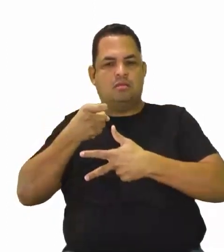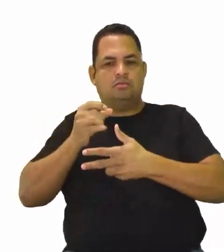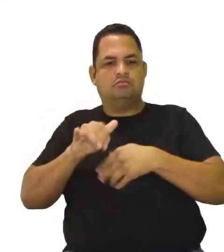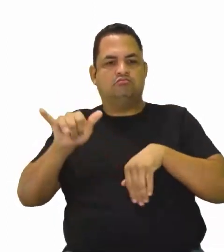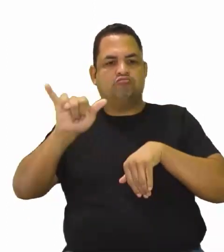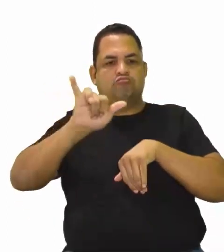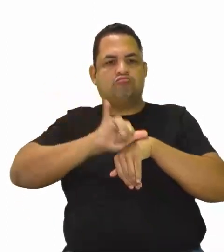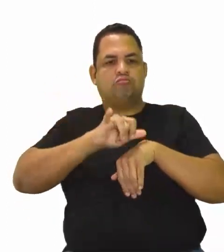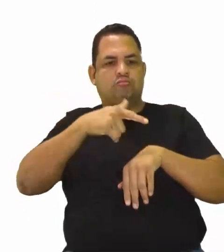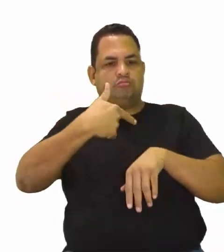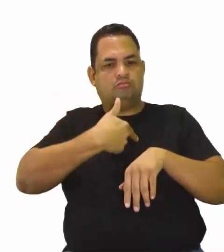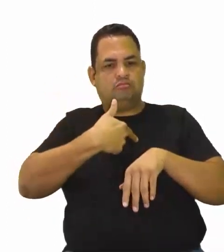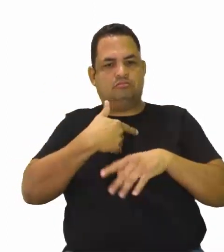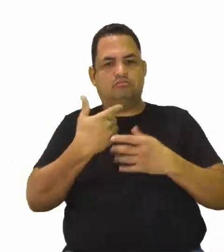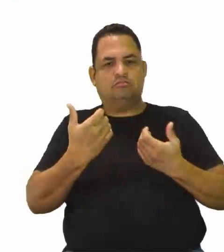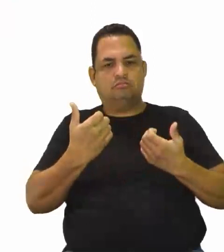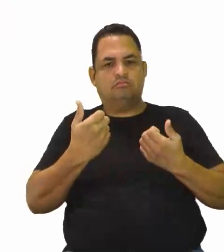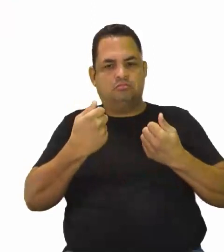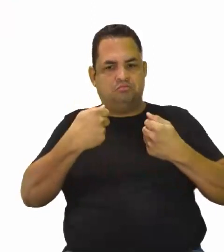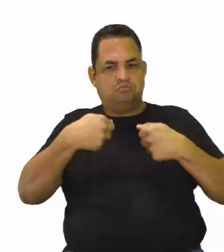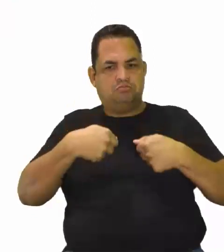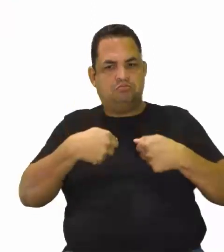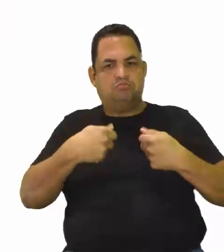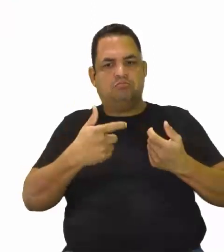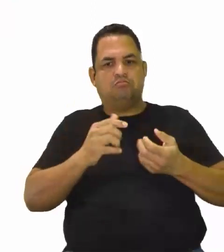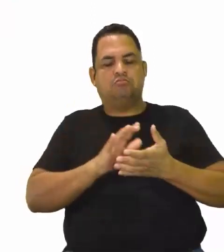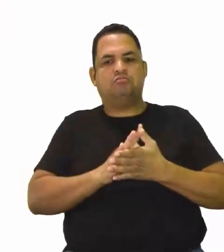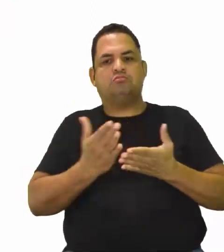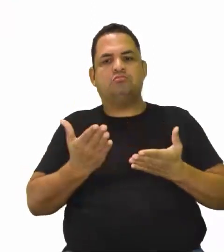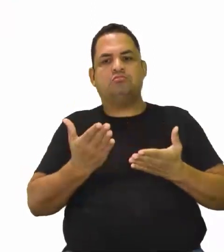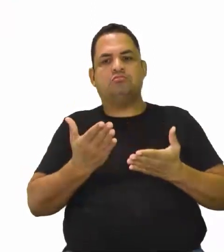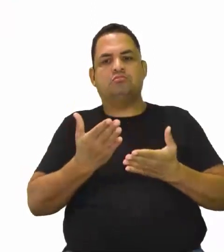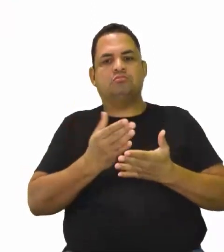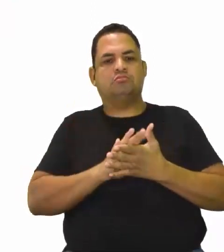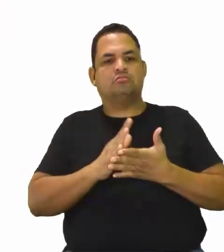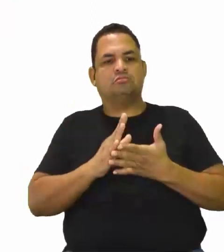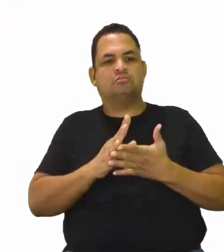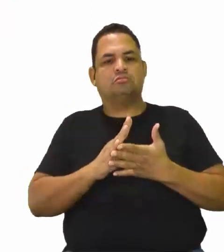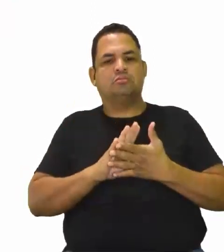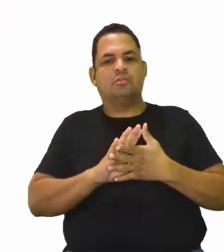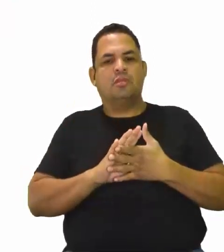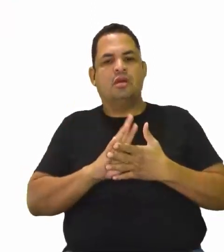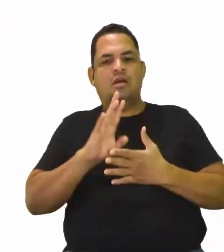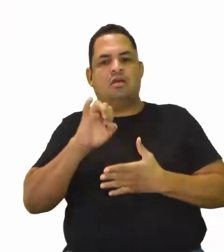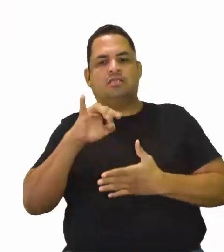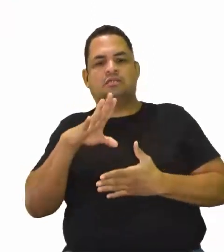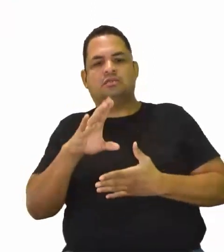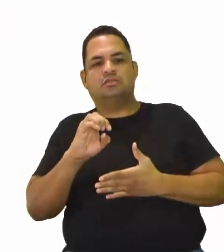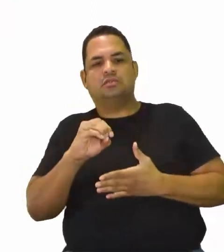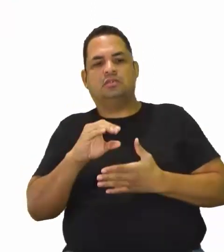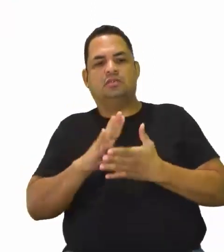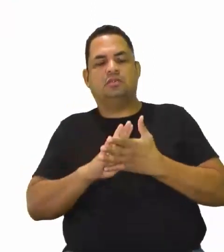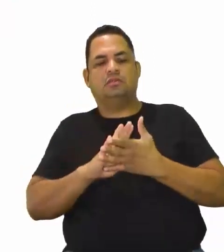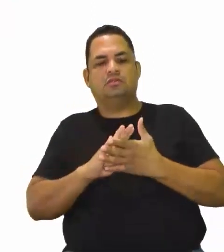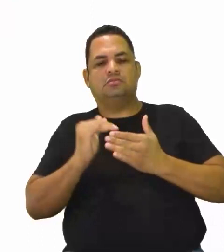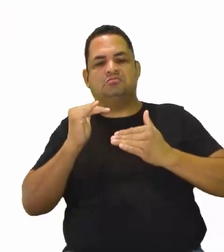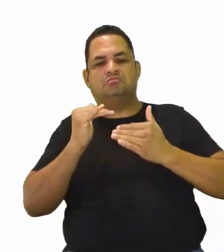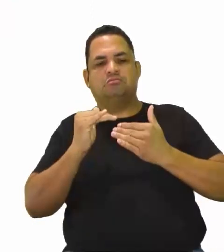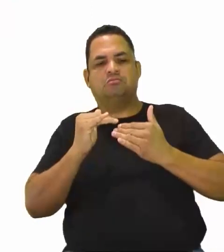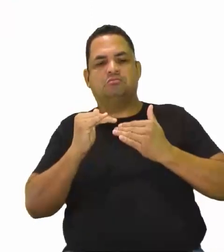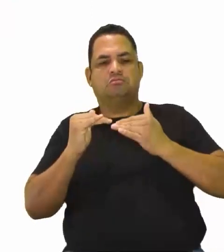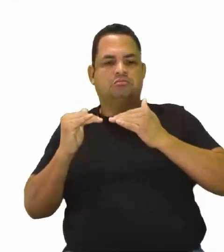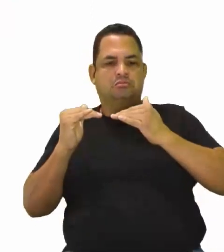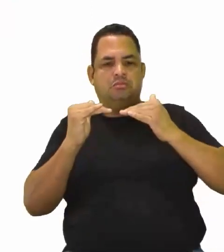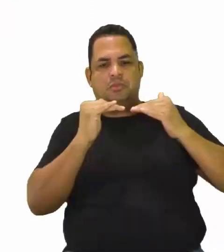centralizado em Getúlio Vargas, seria capaz de dar racionalidade imparcial ao